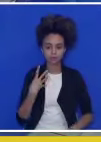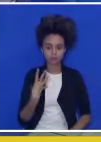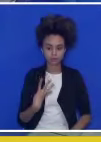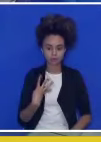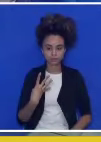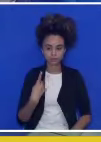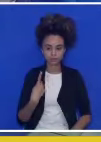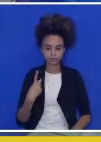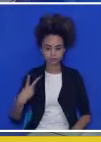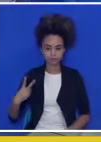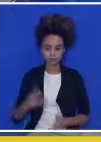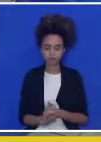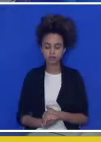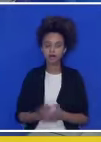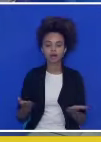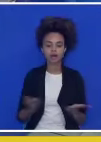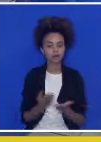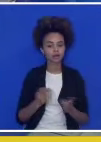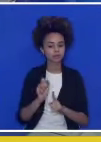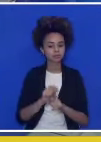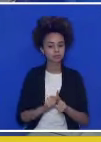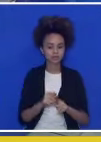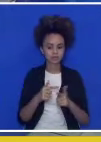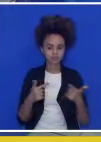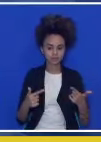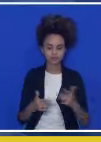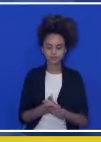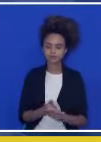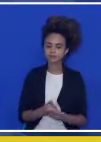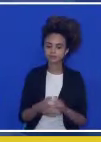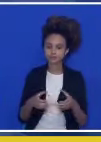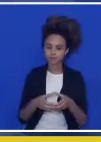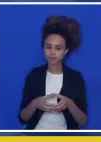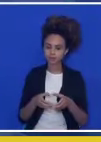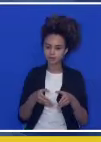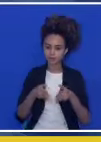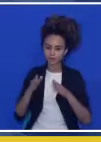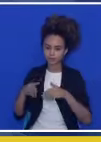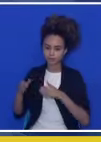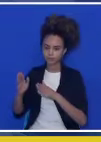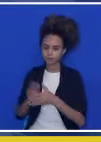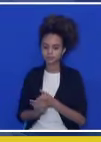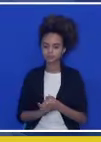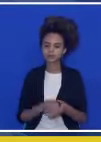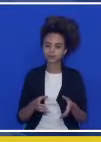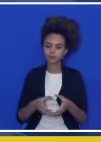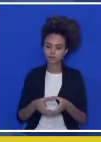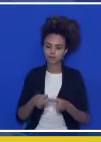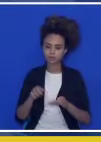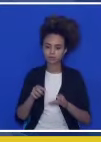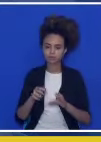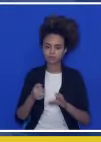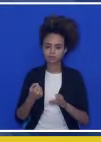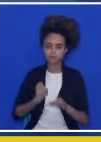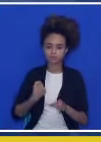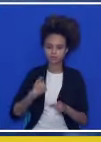412. Agora passaremos ao mês da sorte. Bolas posicionadas. Globo número 7 na tela.